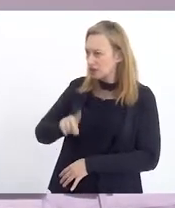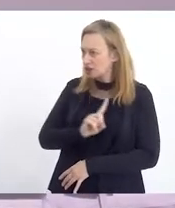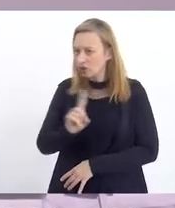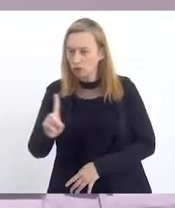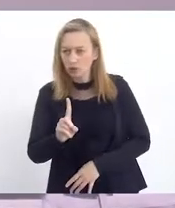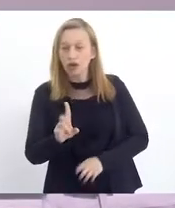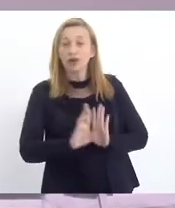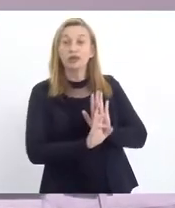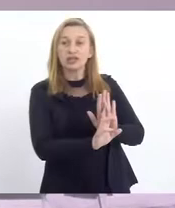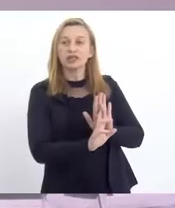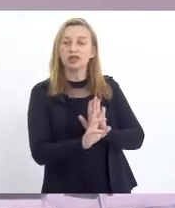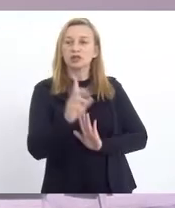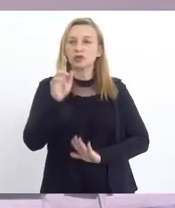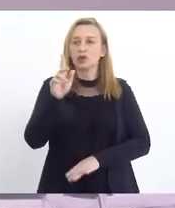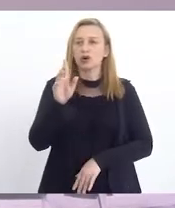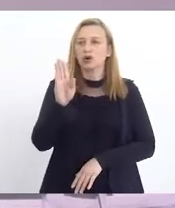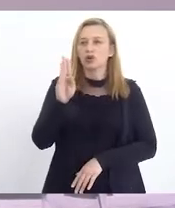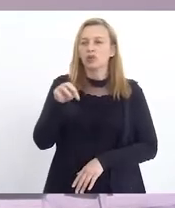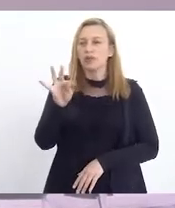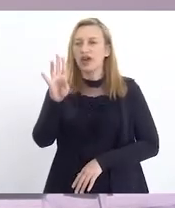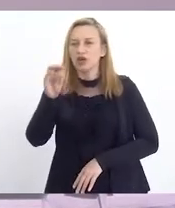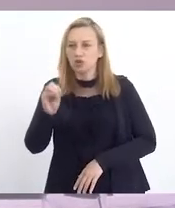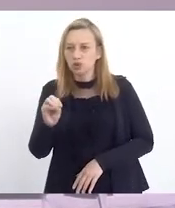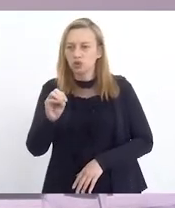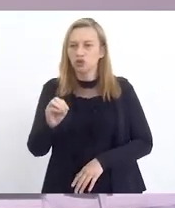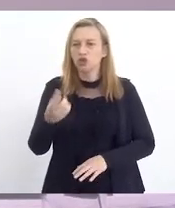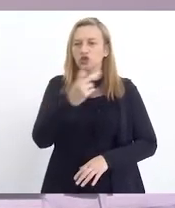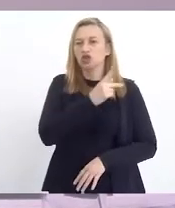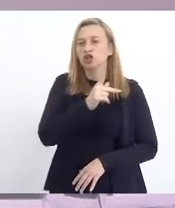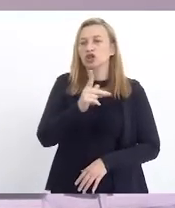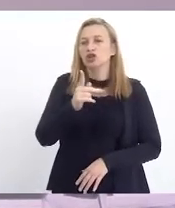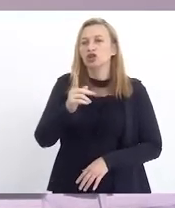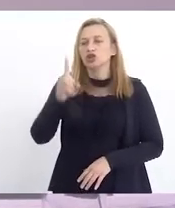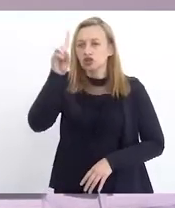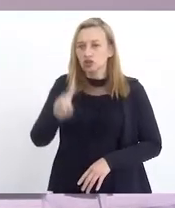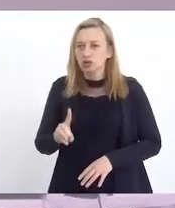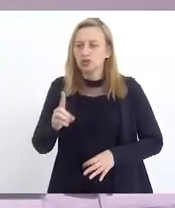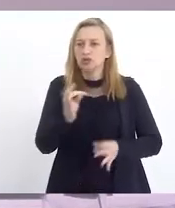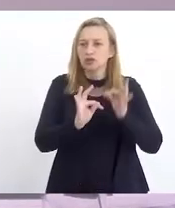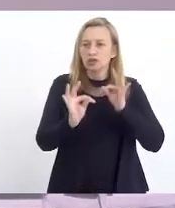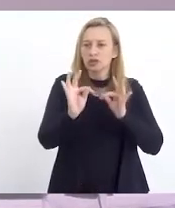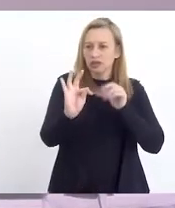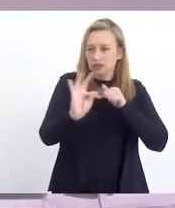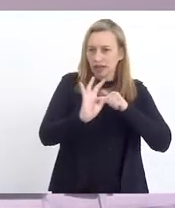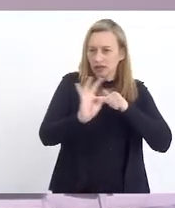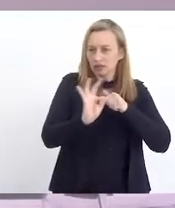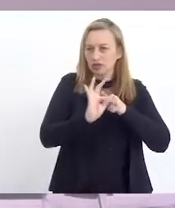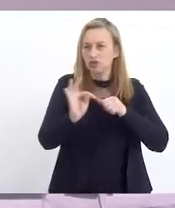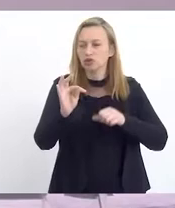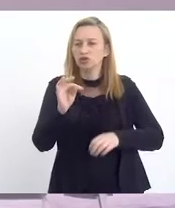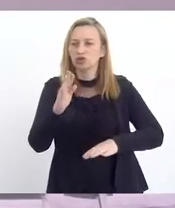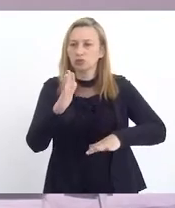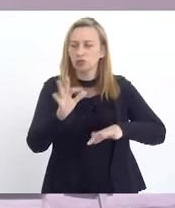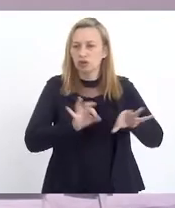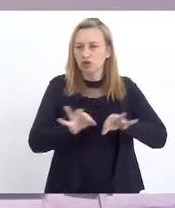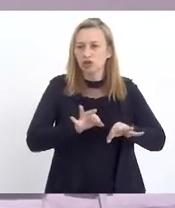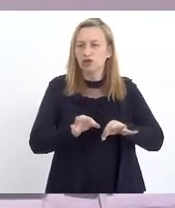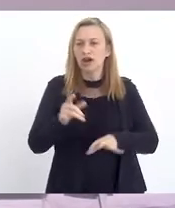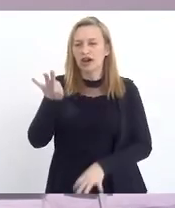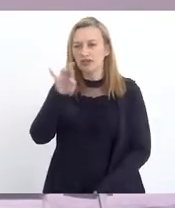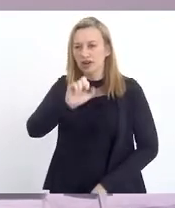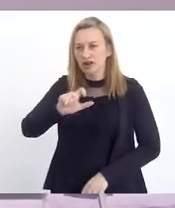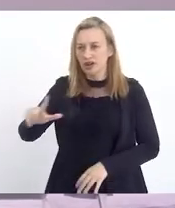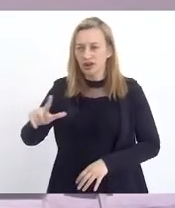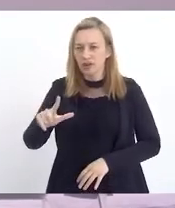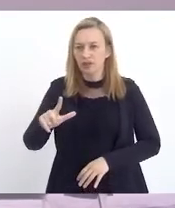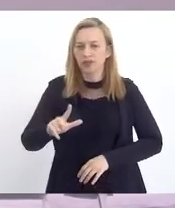seu representante, Humberto de Mello, que é diretor técnico de projeto, ok? Muito obrigado. Rafael de Carvalho